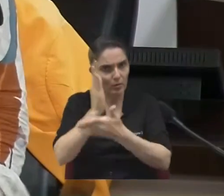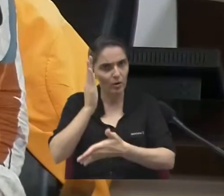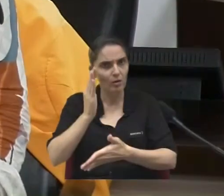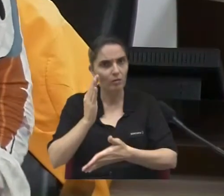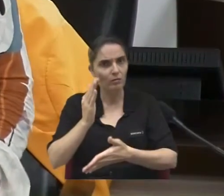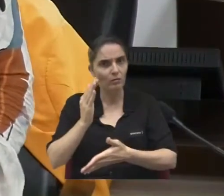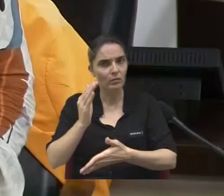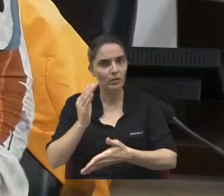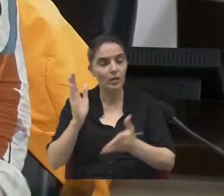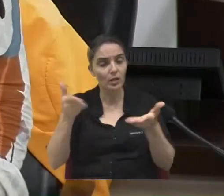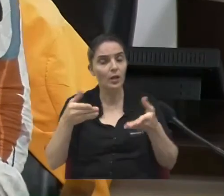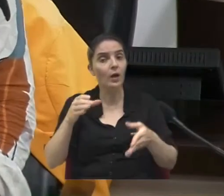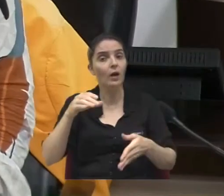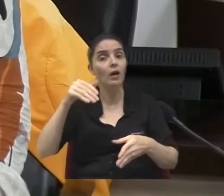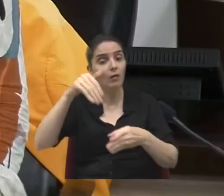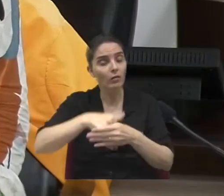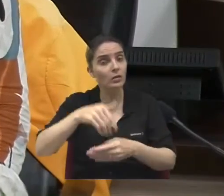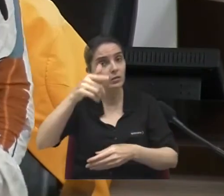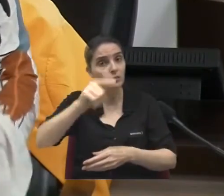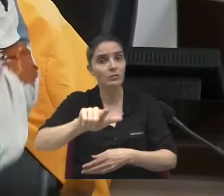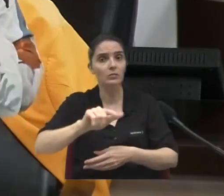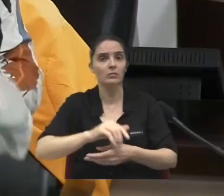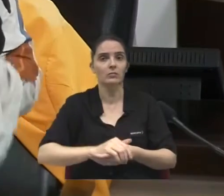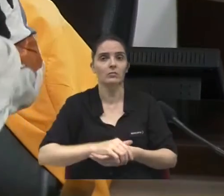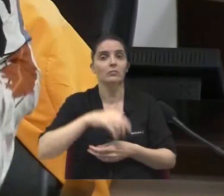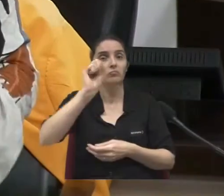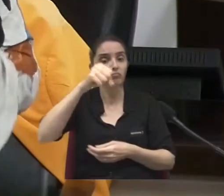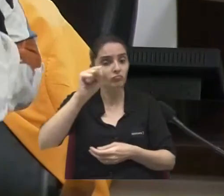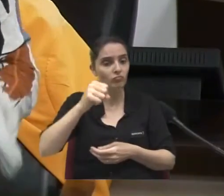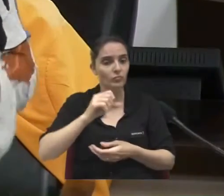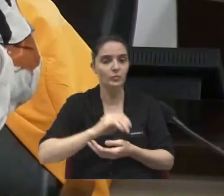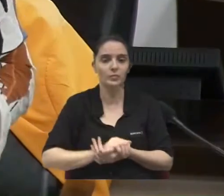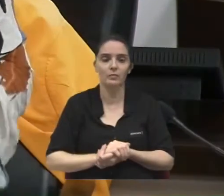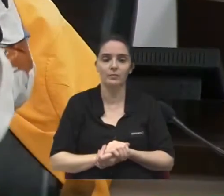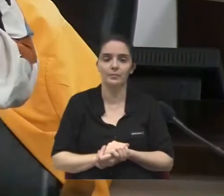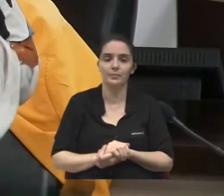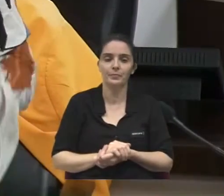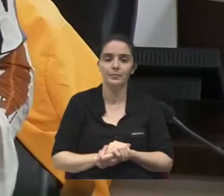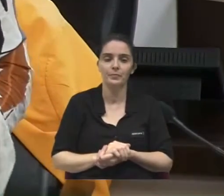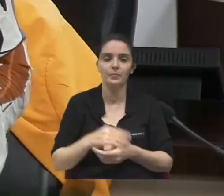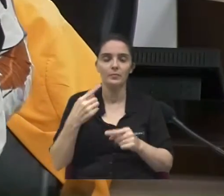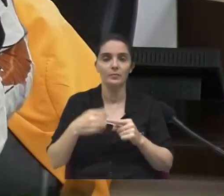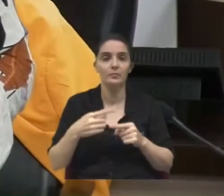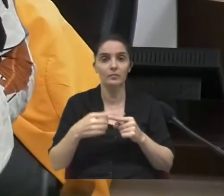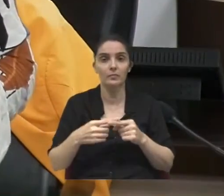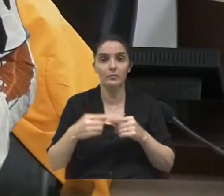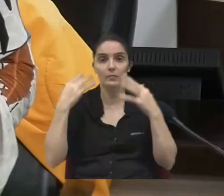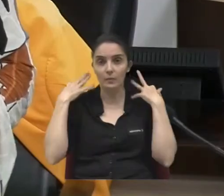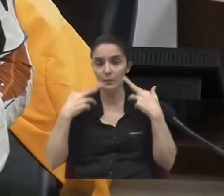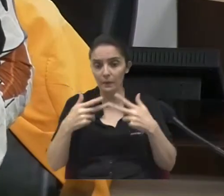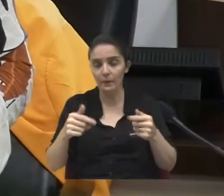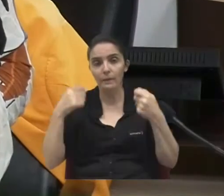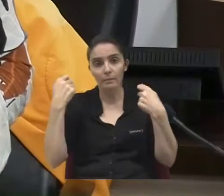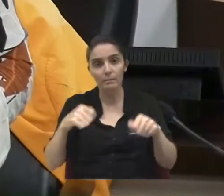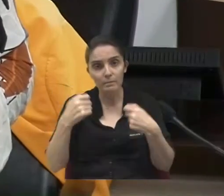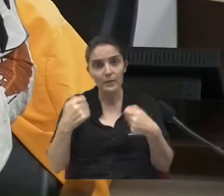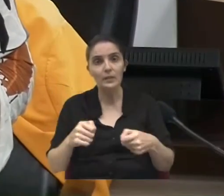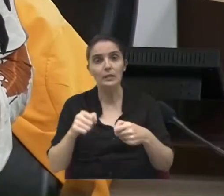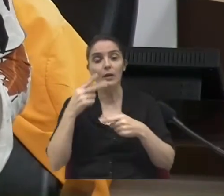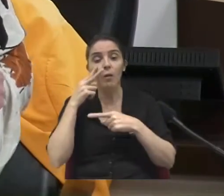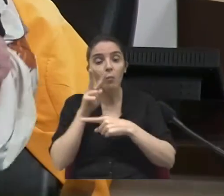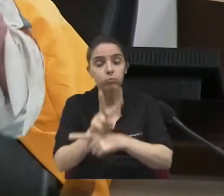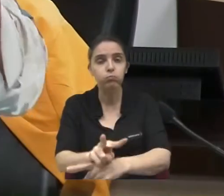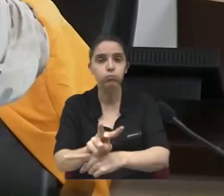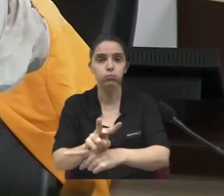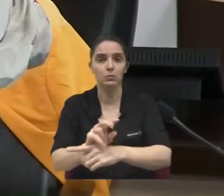de novo, positivamente, com certeza, porque nós precisamos que os nossos animais sejam cuidados. Inclusive, hoje já